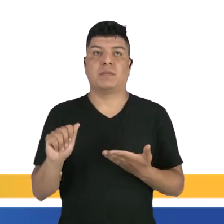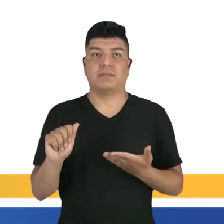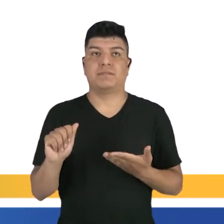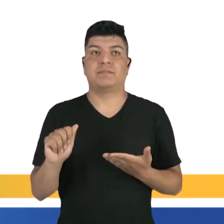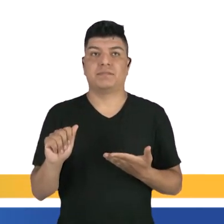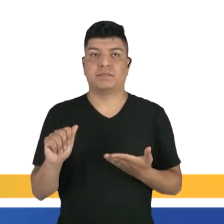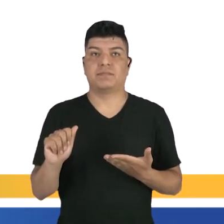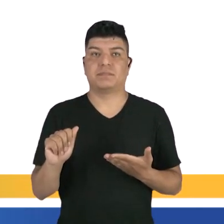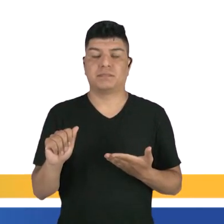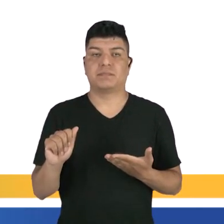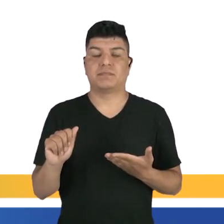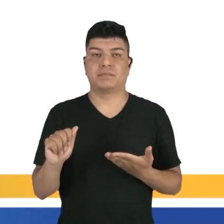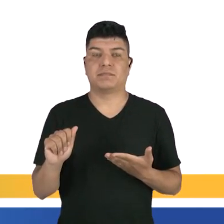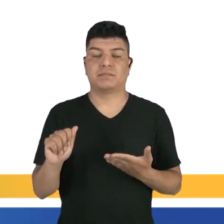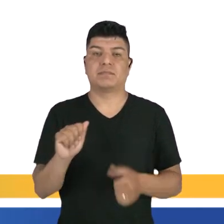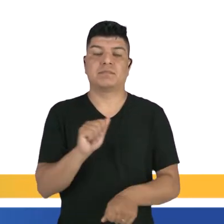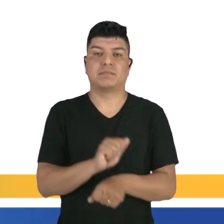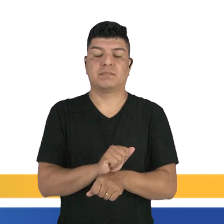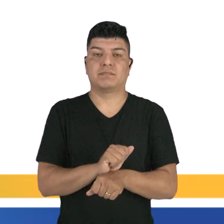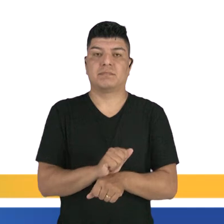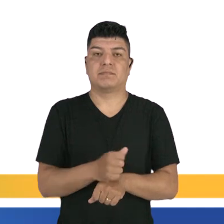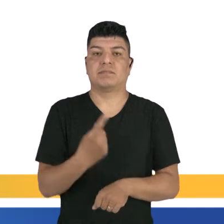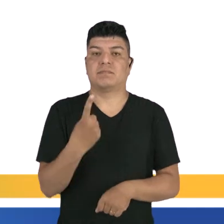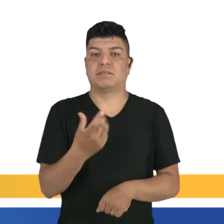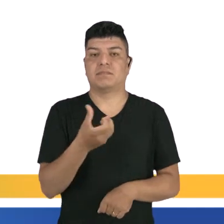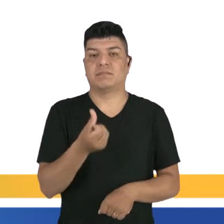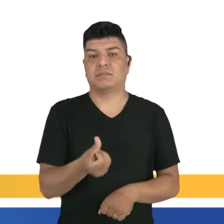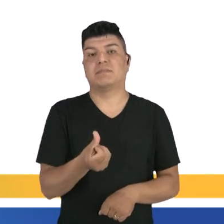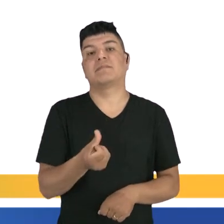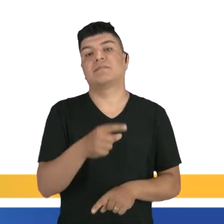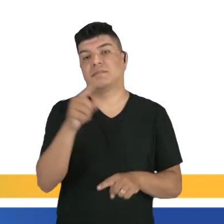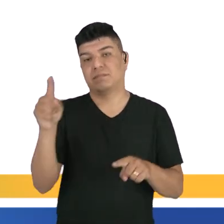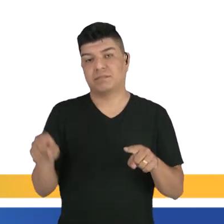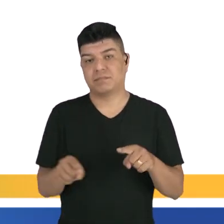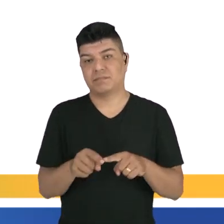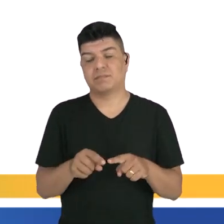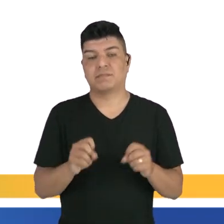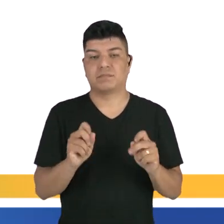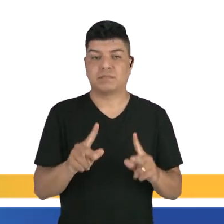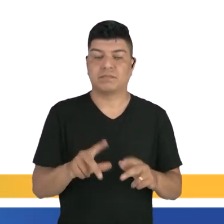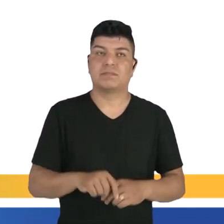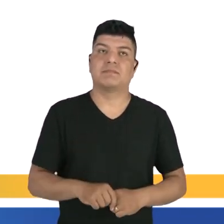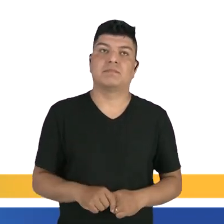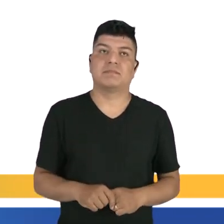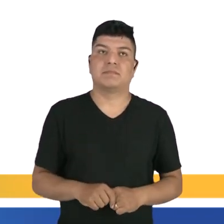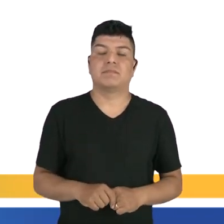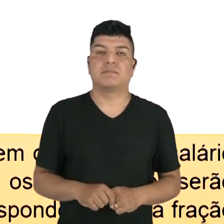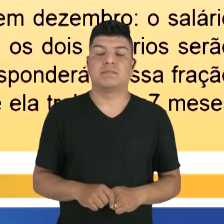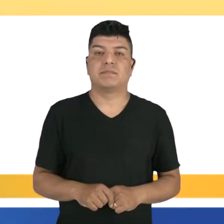Então, ele parou, né, na 16ª volta, ok?